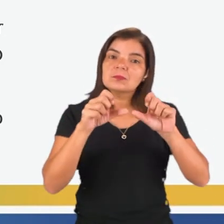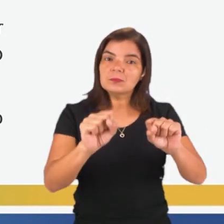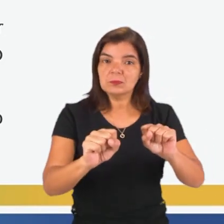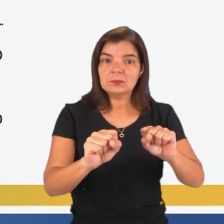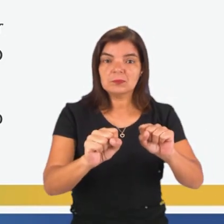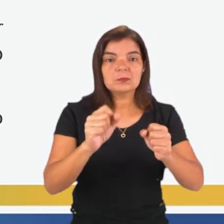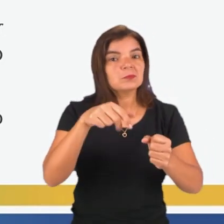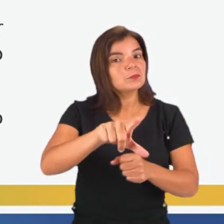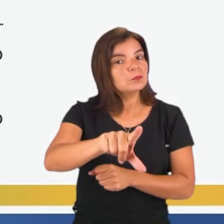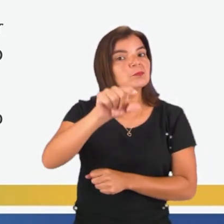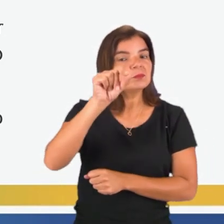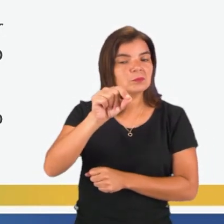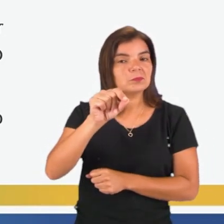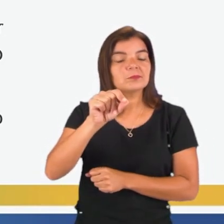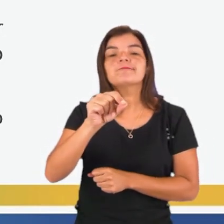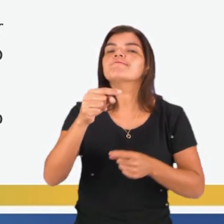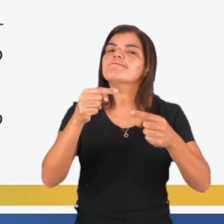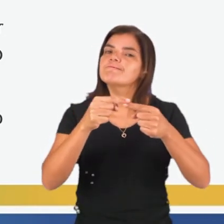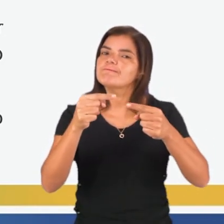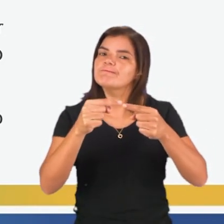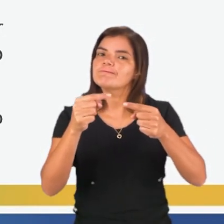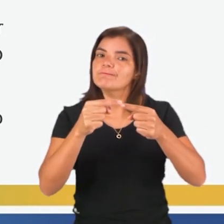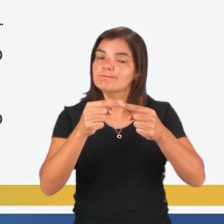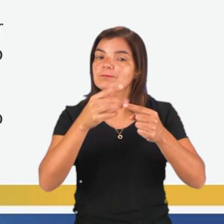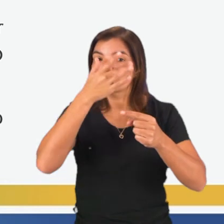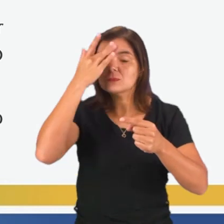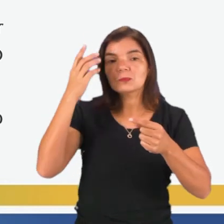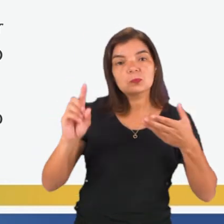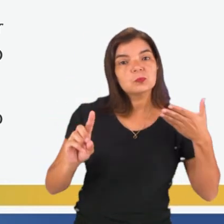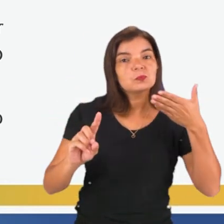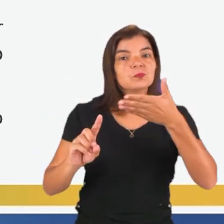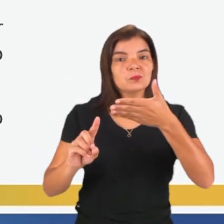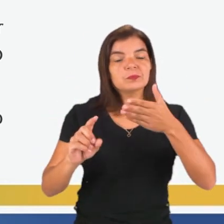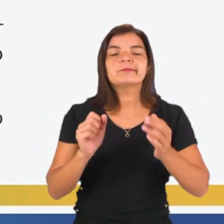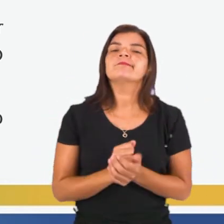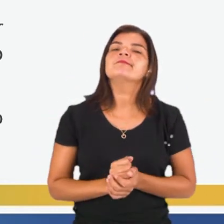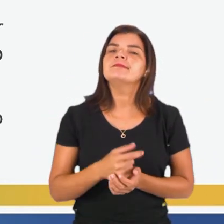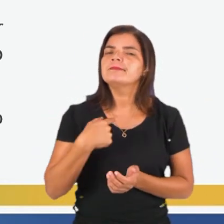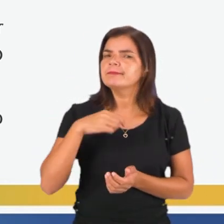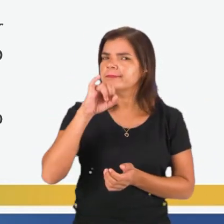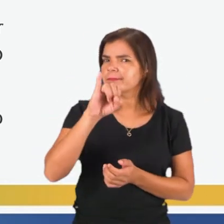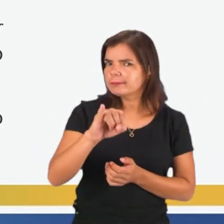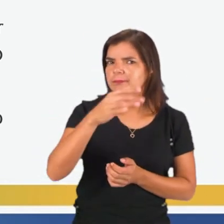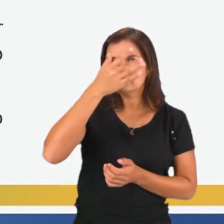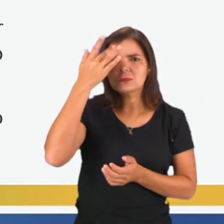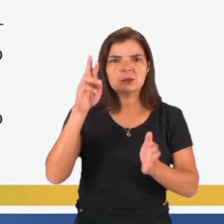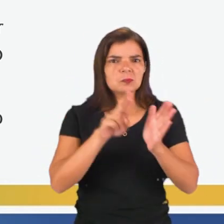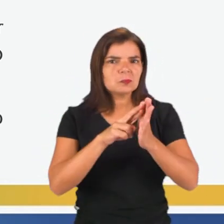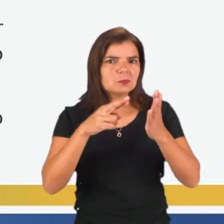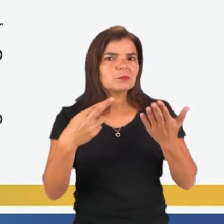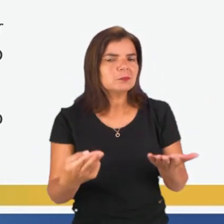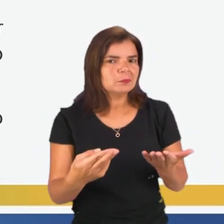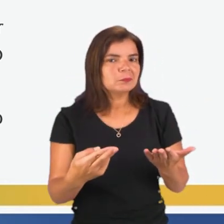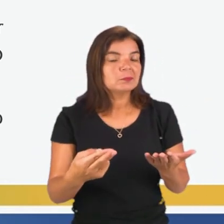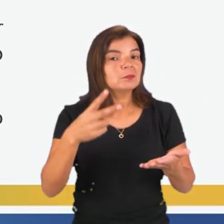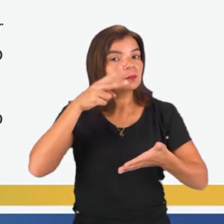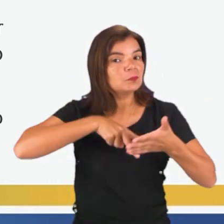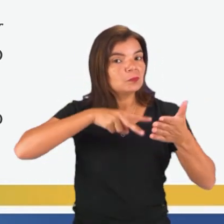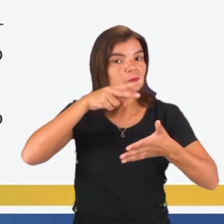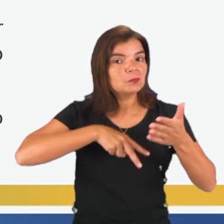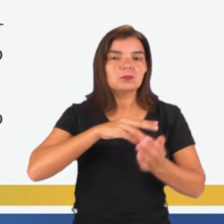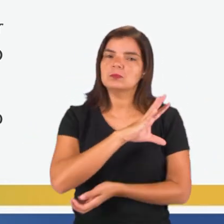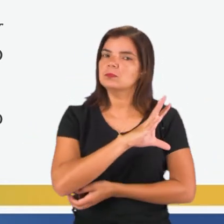que foi escolhida de acordo com o nosso público-alvo. Se fazemos um editorial para uma revista que é muito lida